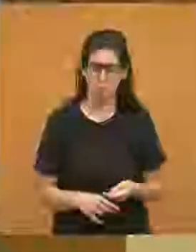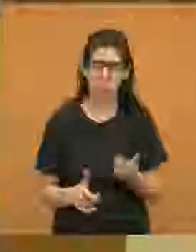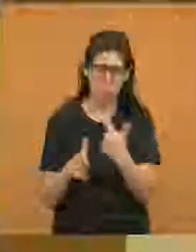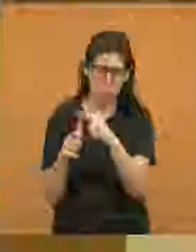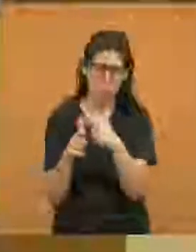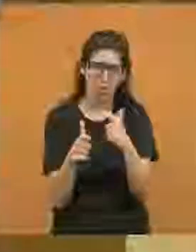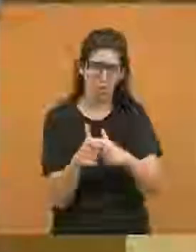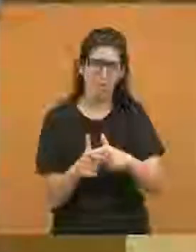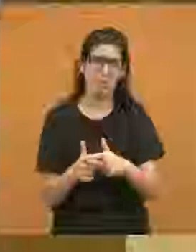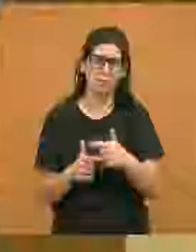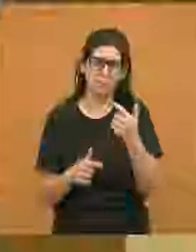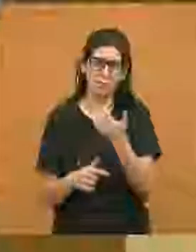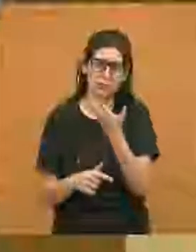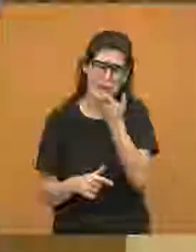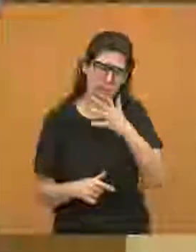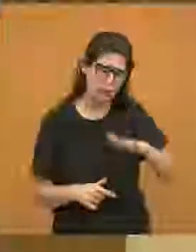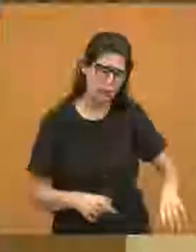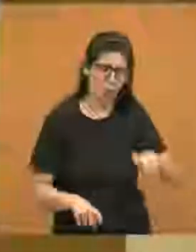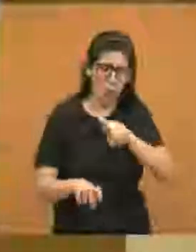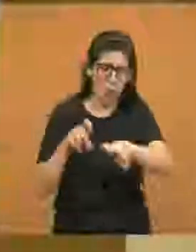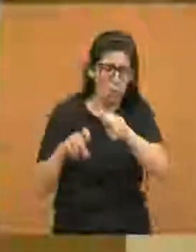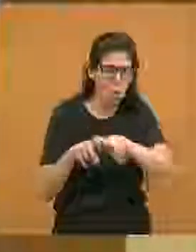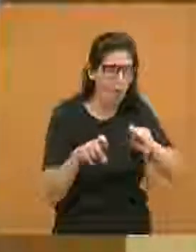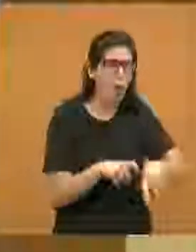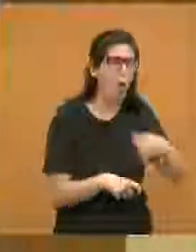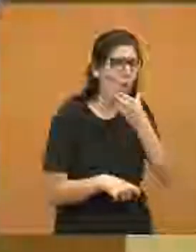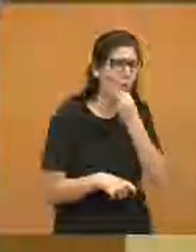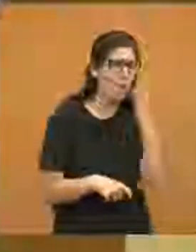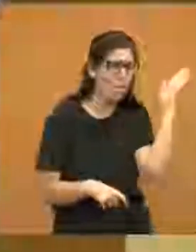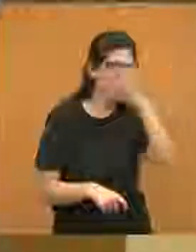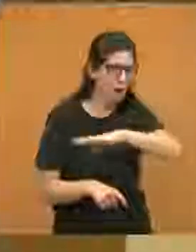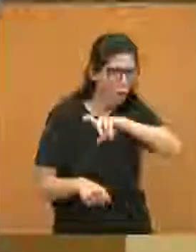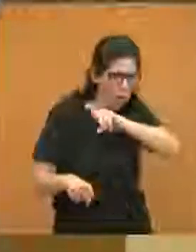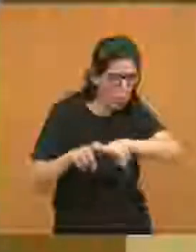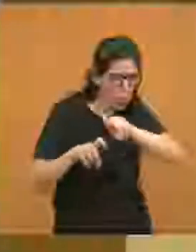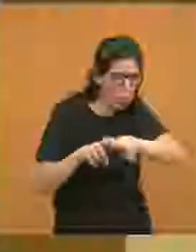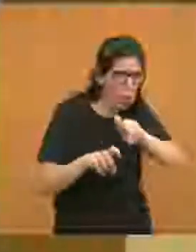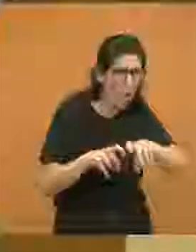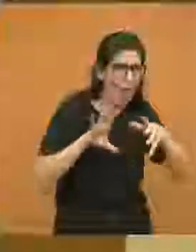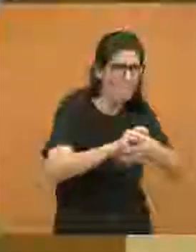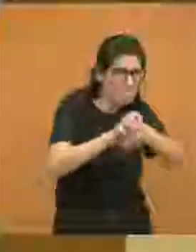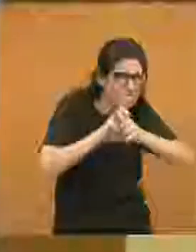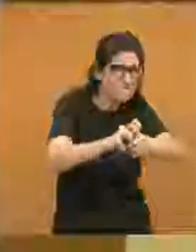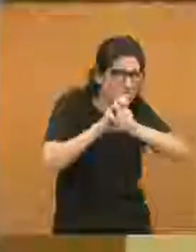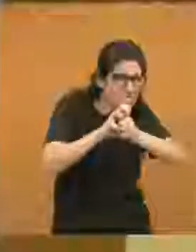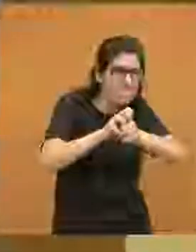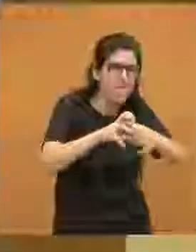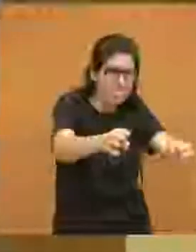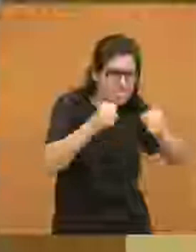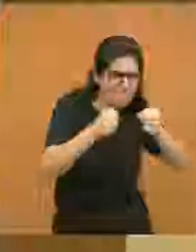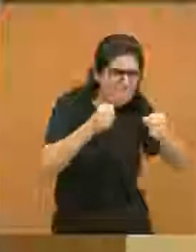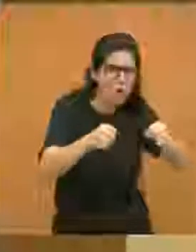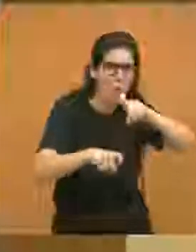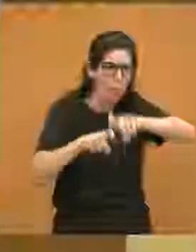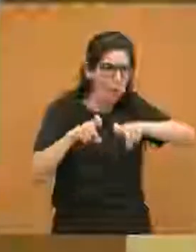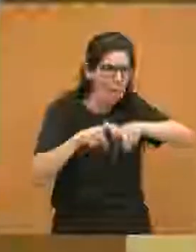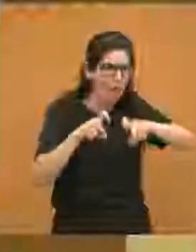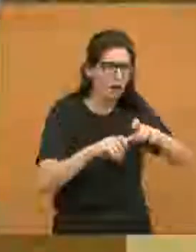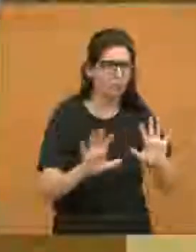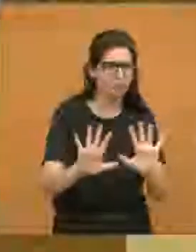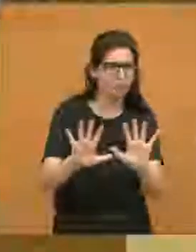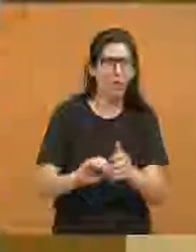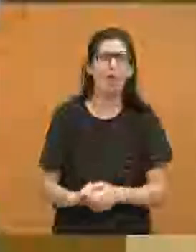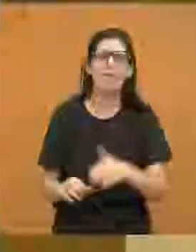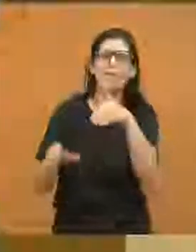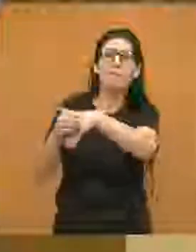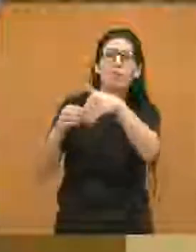nossas crianças, assim conhecida pelas pessoas como pedofilia. Cabe ao vereador não votar leis que aumentem a pena, não